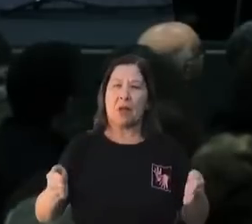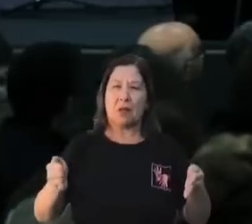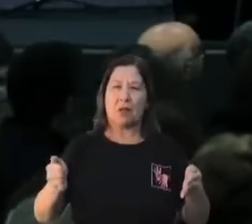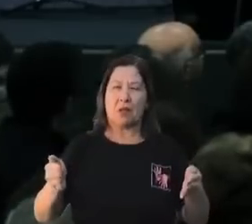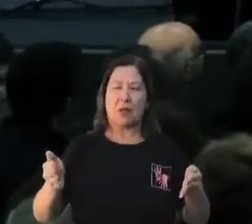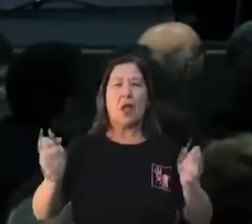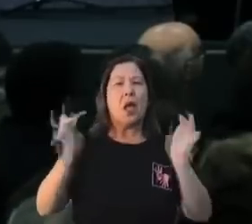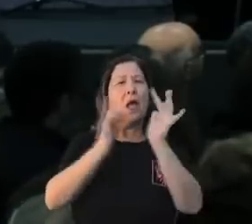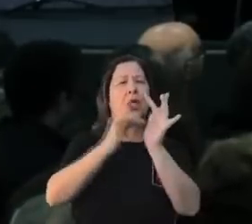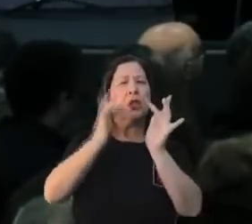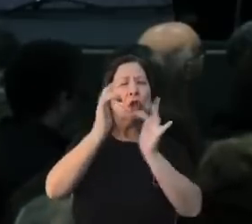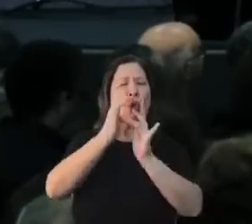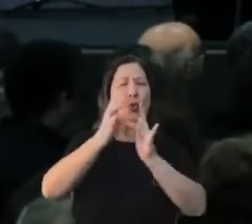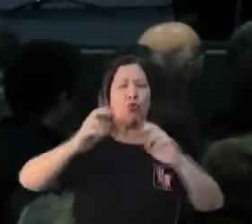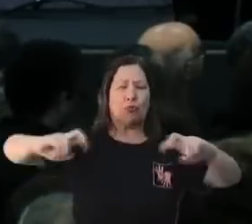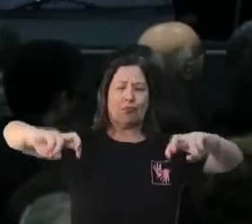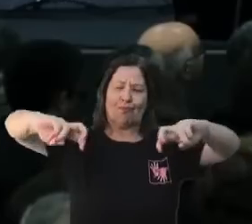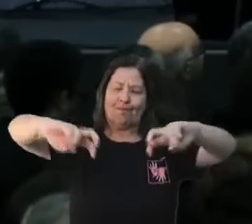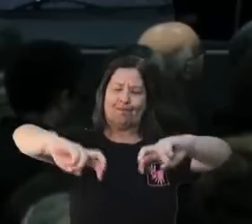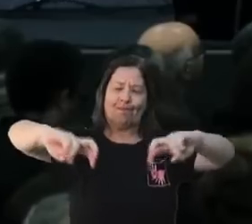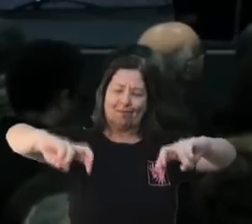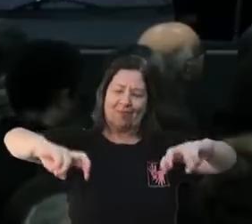juntamente com os seus discípulos.